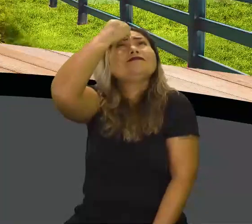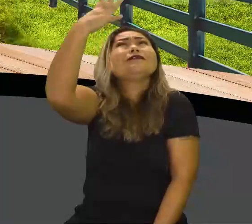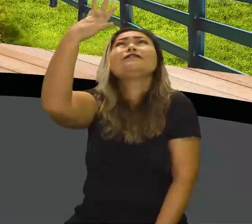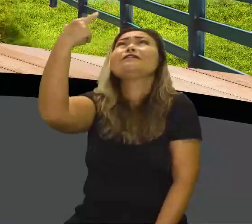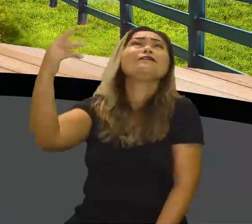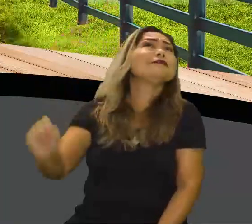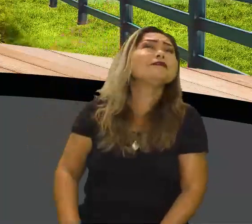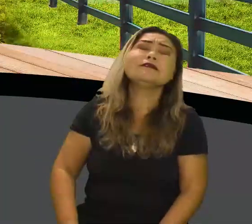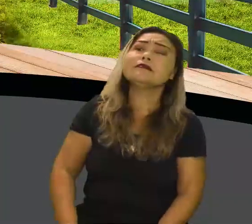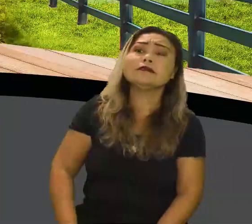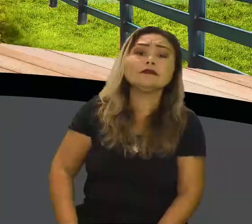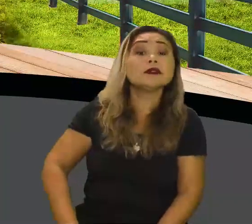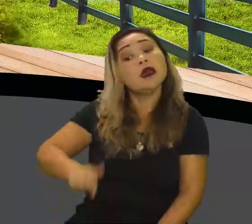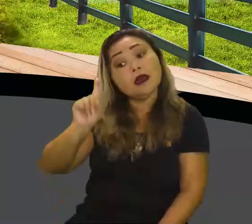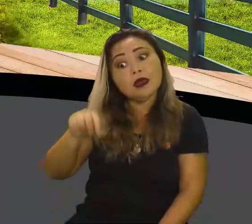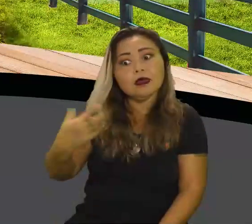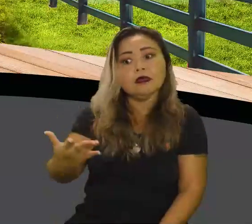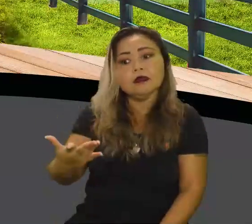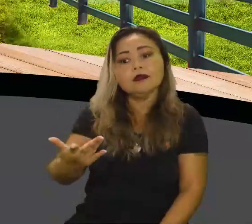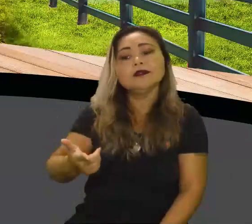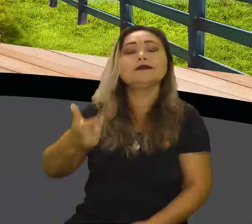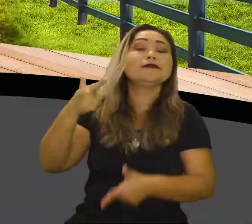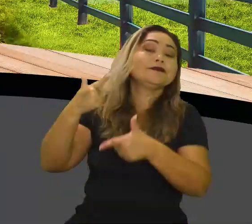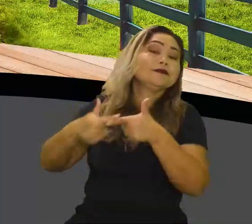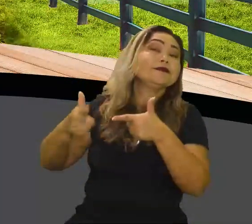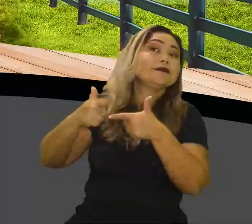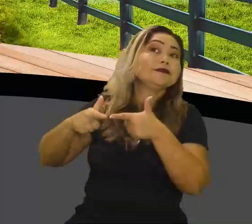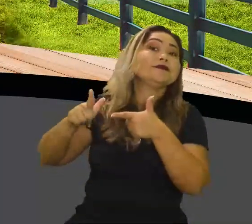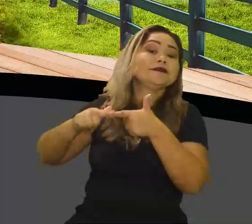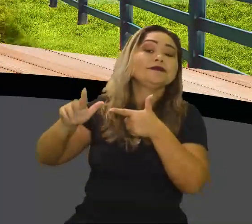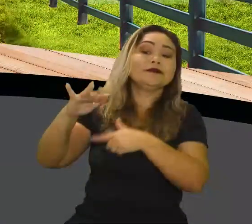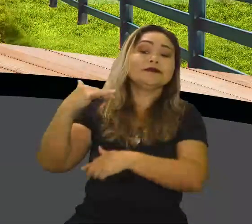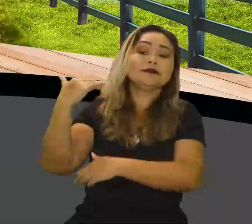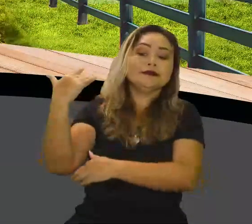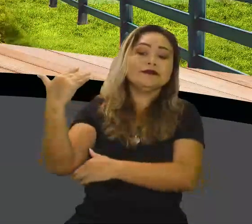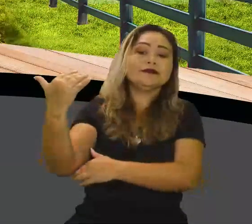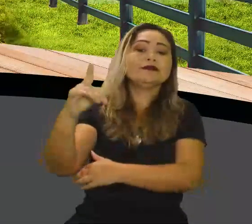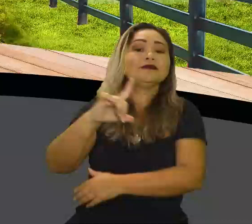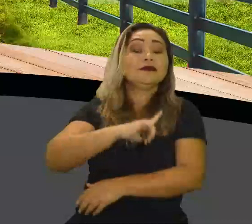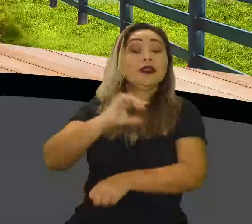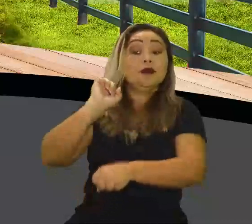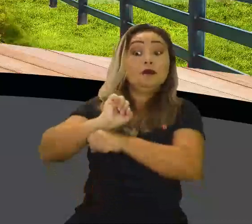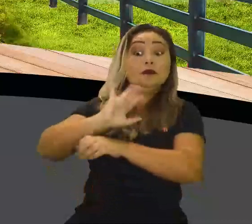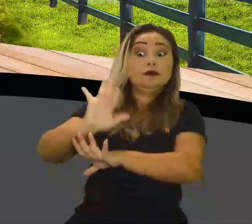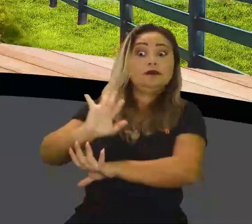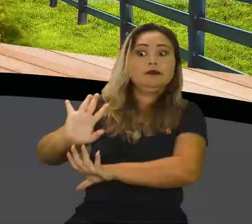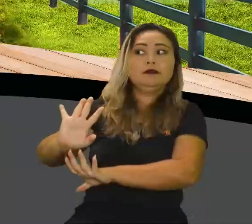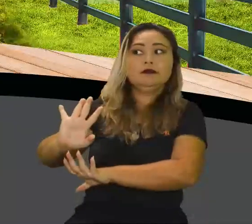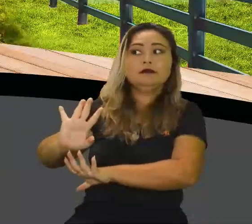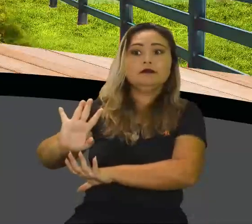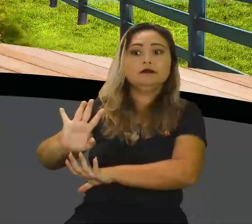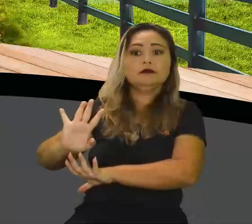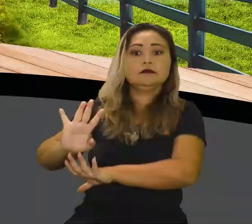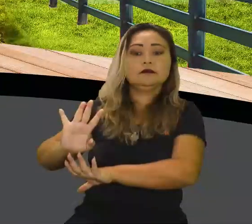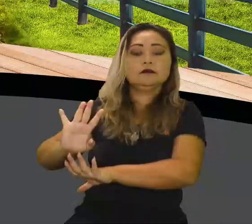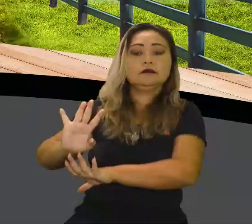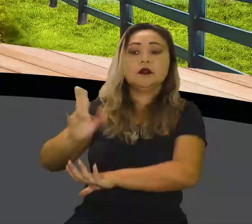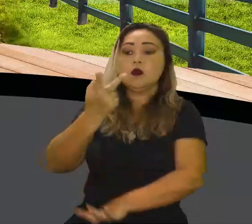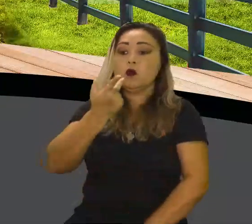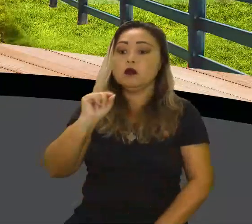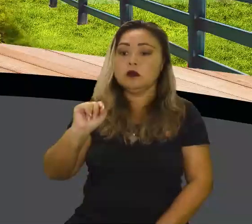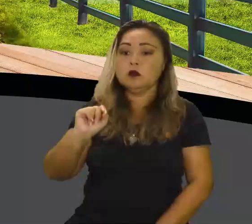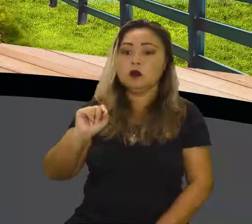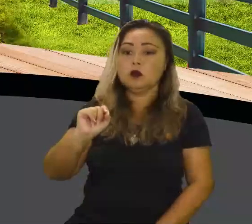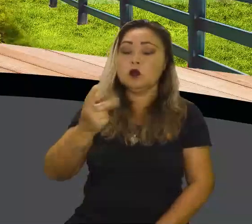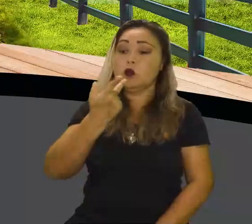branco. É problema da natureza. Tenho que parar com isso. Olha só, quando eu falo,